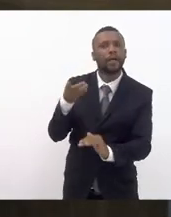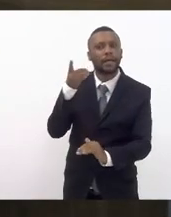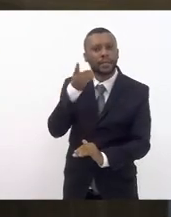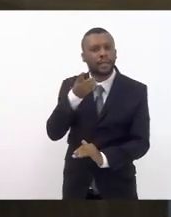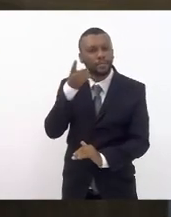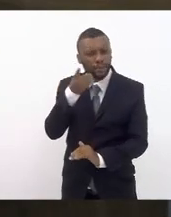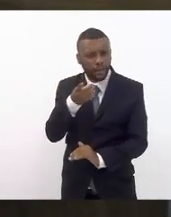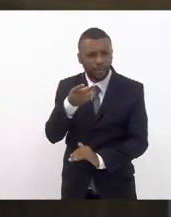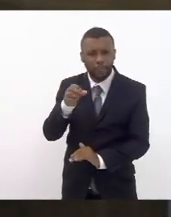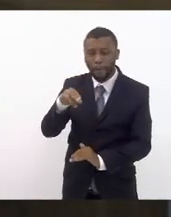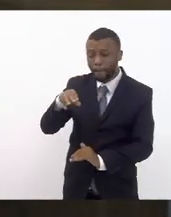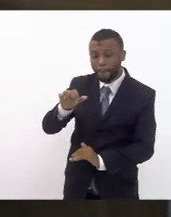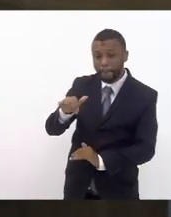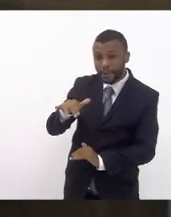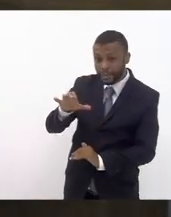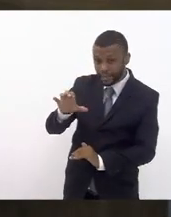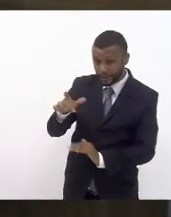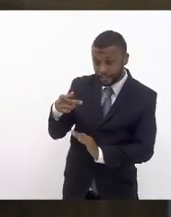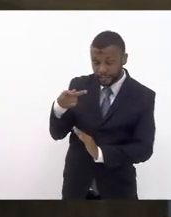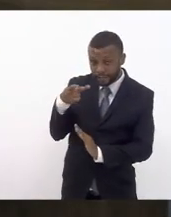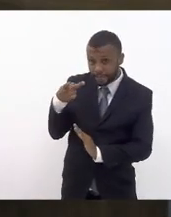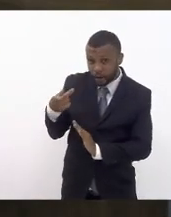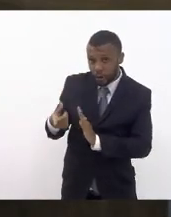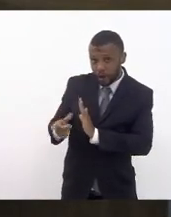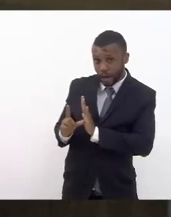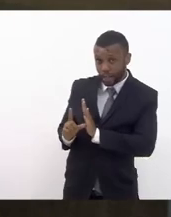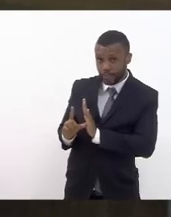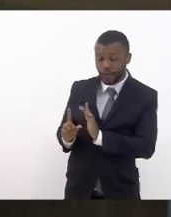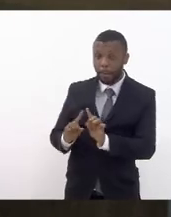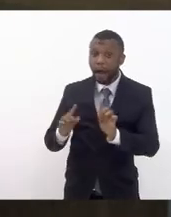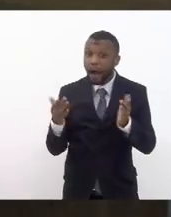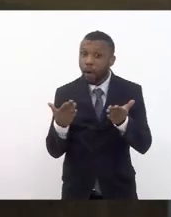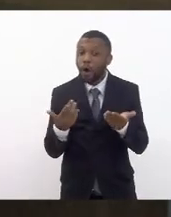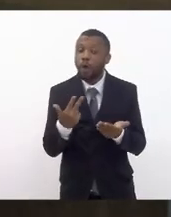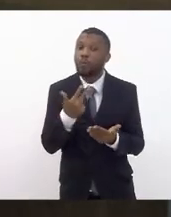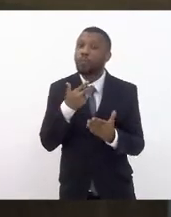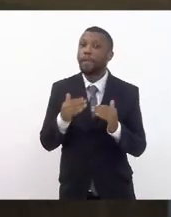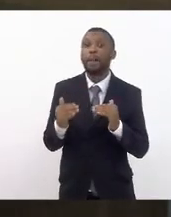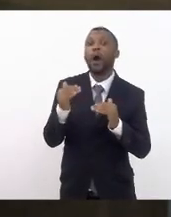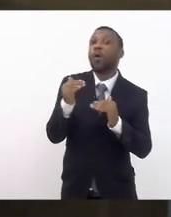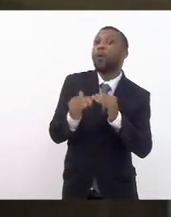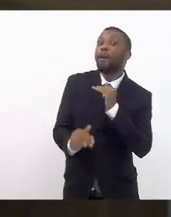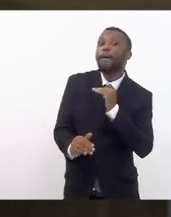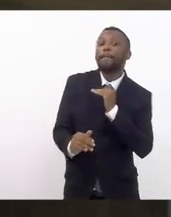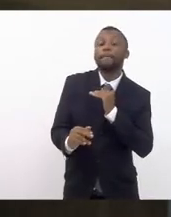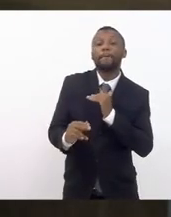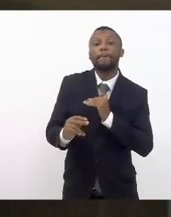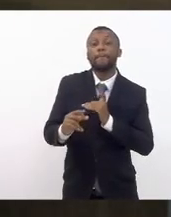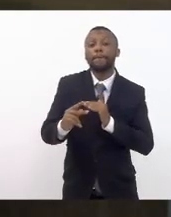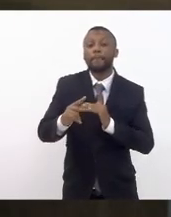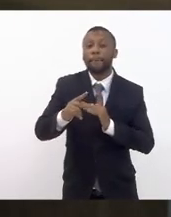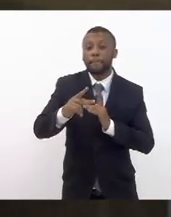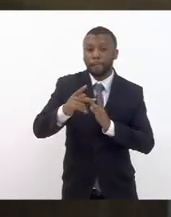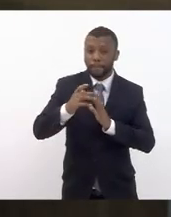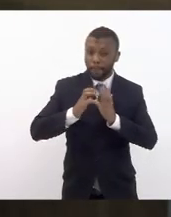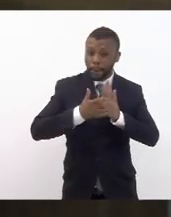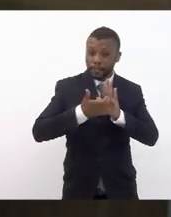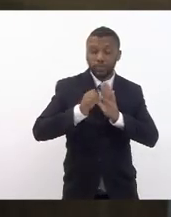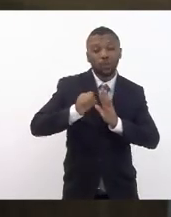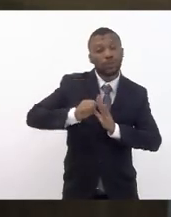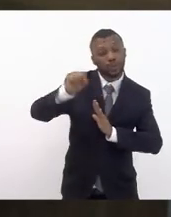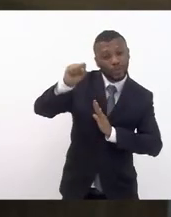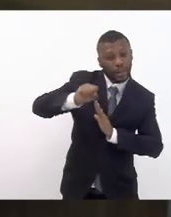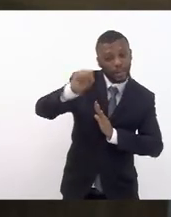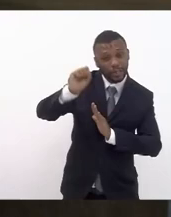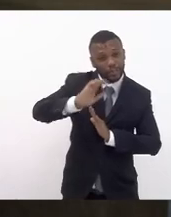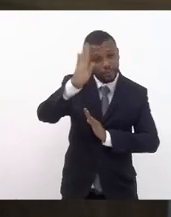que me antecedeu. Agora, eu não posso concordar com o Partido Socialista Brasileiro, não só pelo